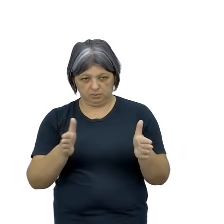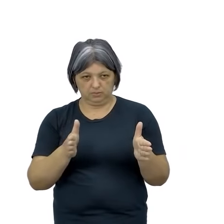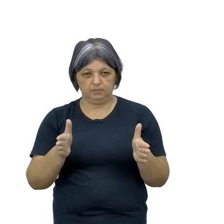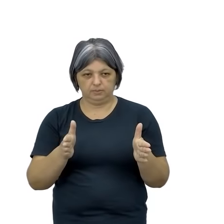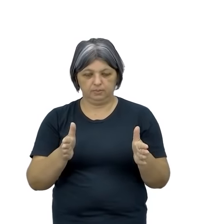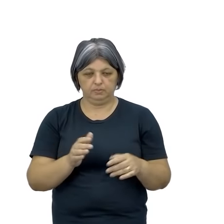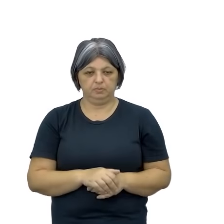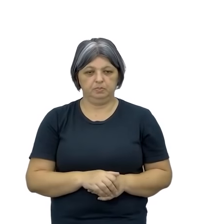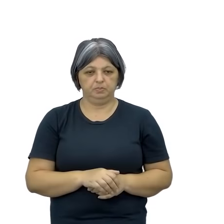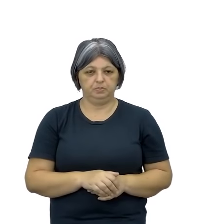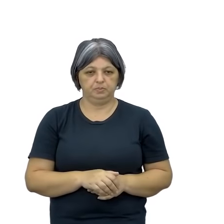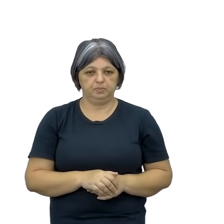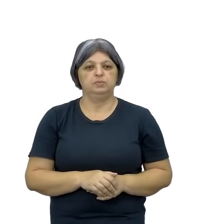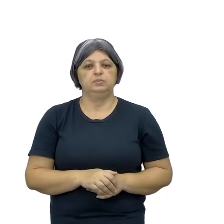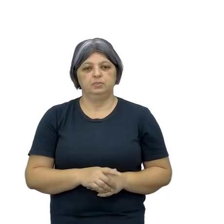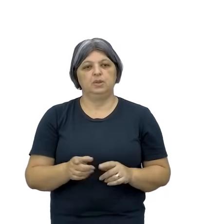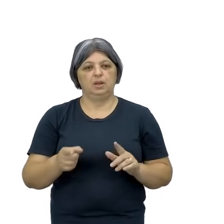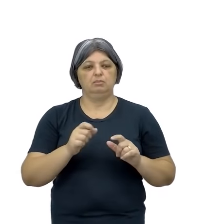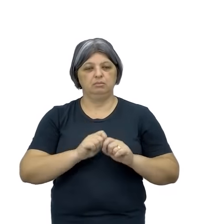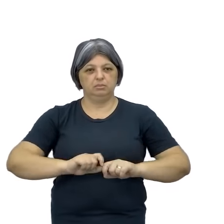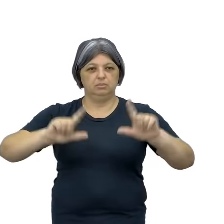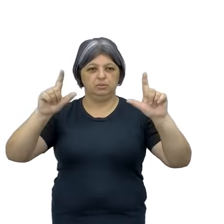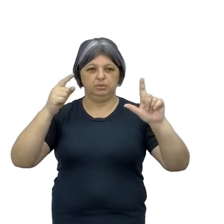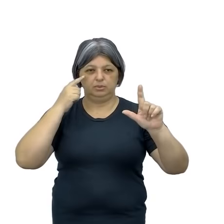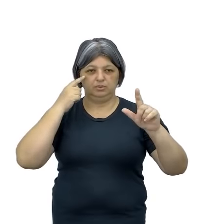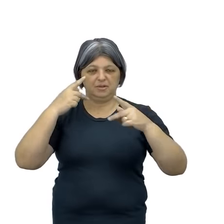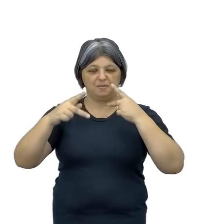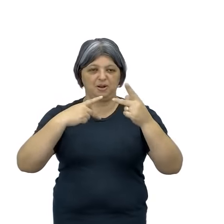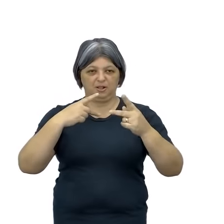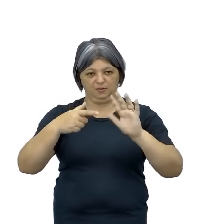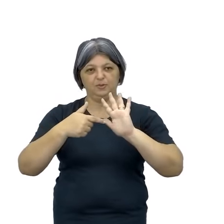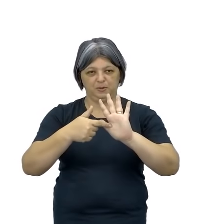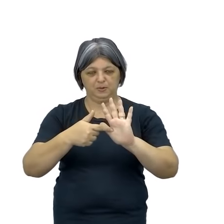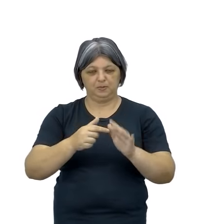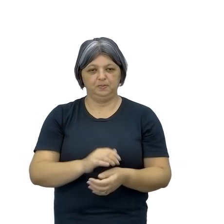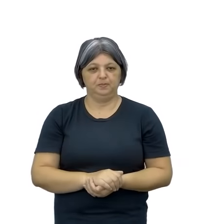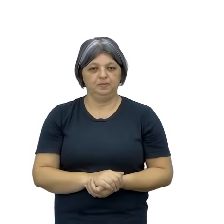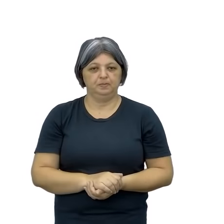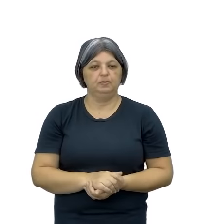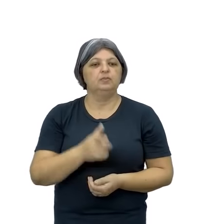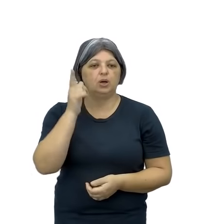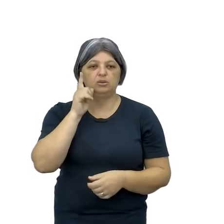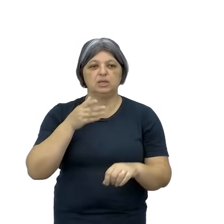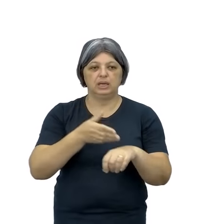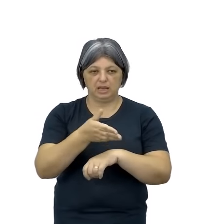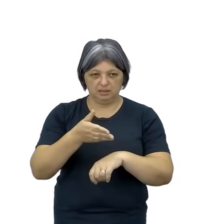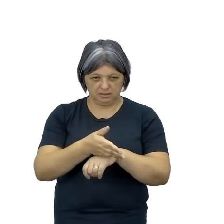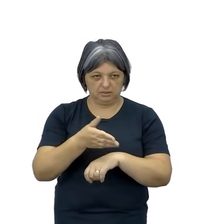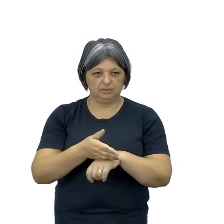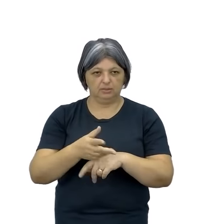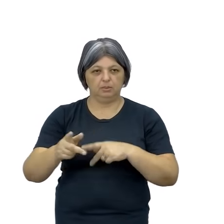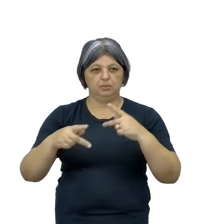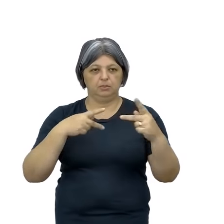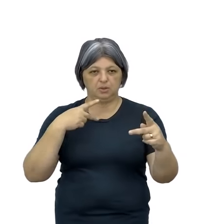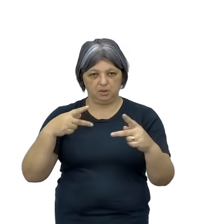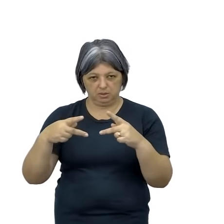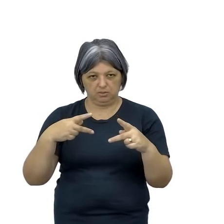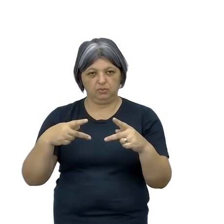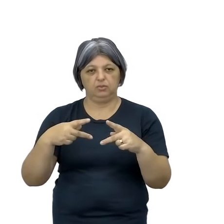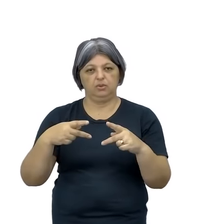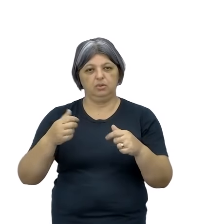Então, atualmente é essa a carinha, né, que eu posso dizer para vocês, para poder acessar a plataforma de atividades e avaliação